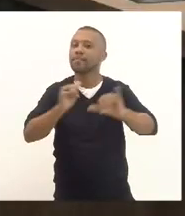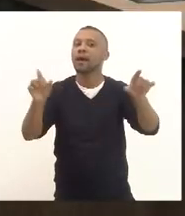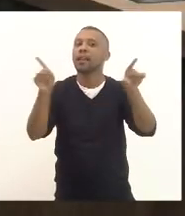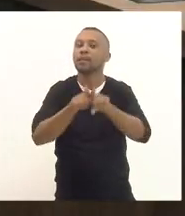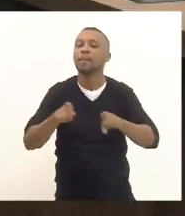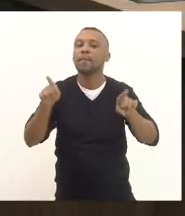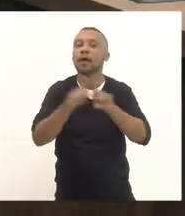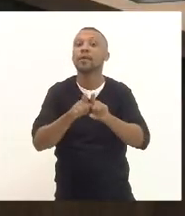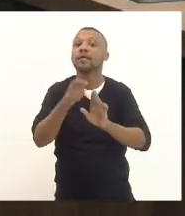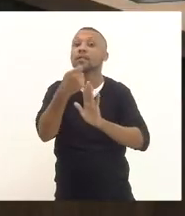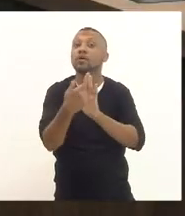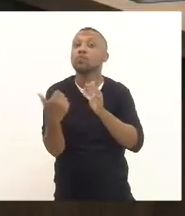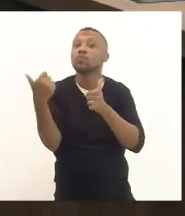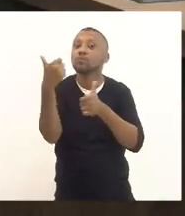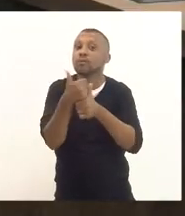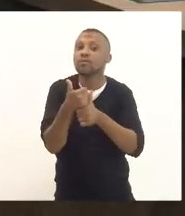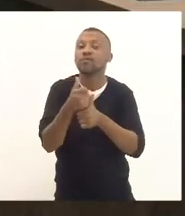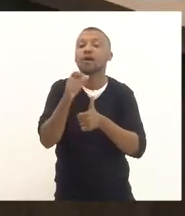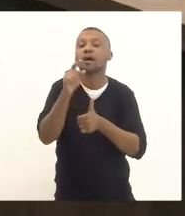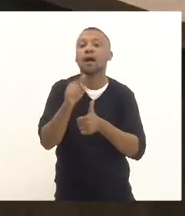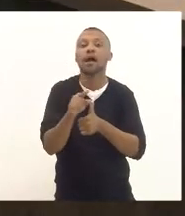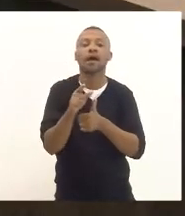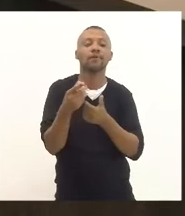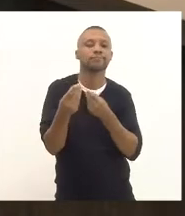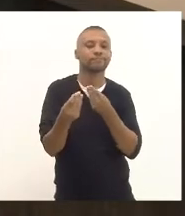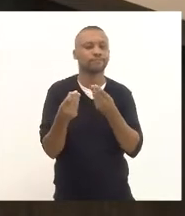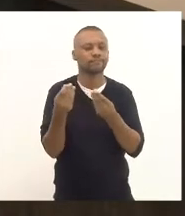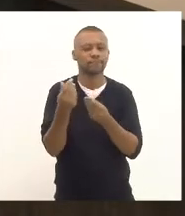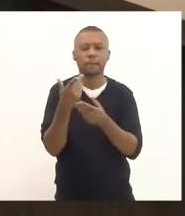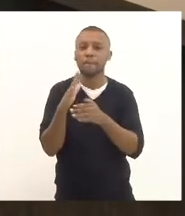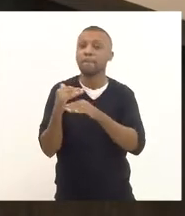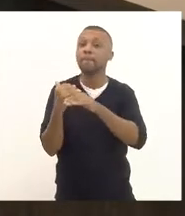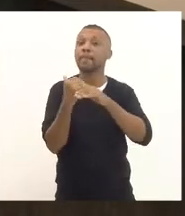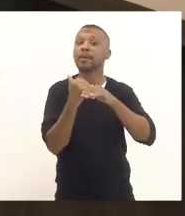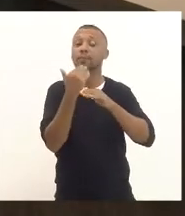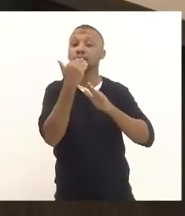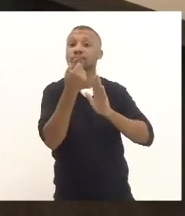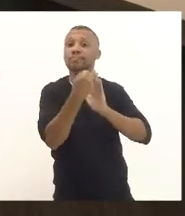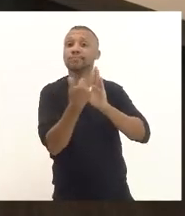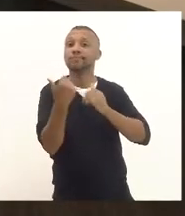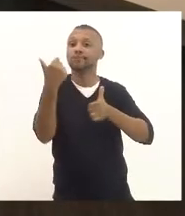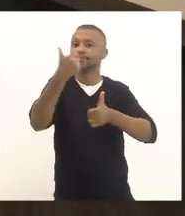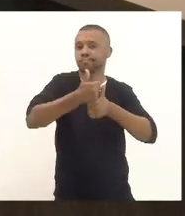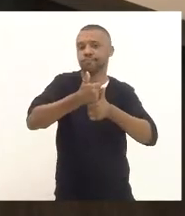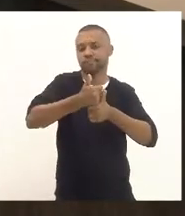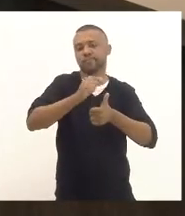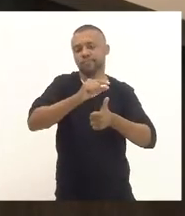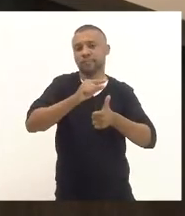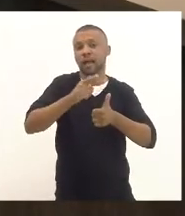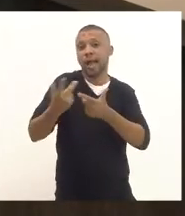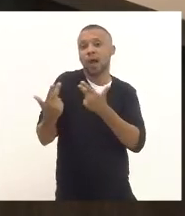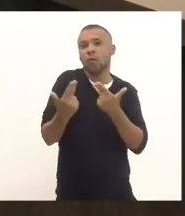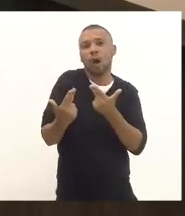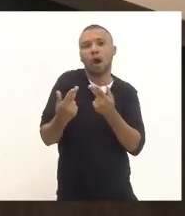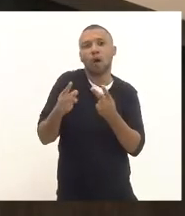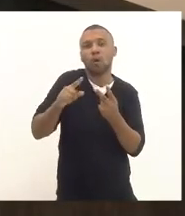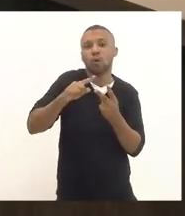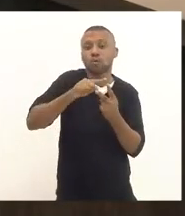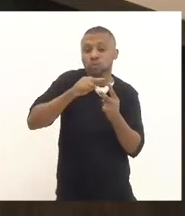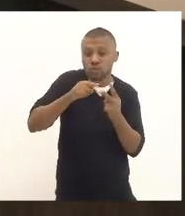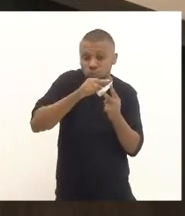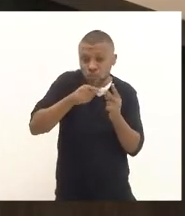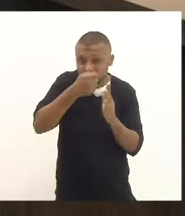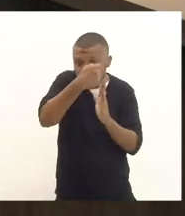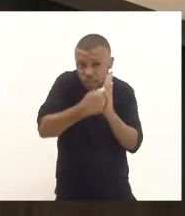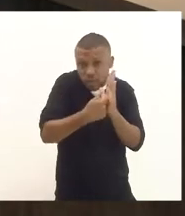é substitutivo é quase um substantivo padrão dos dois outros anteriores só ressalvando a